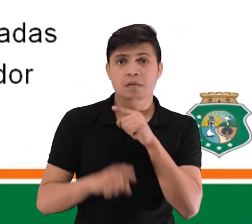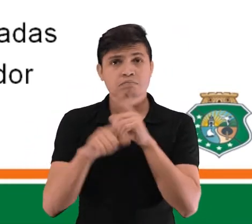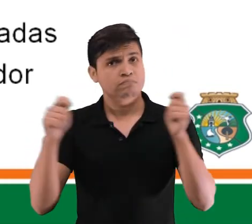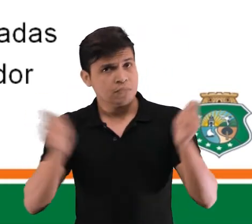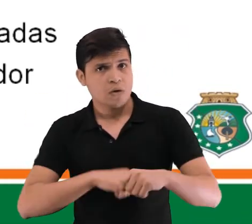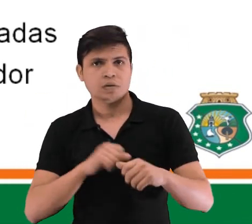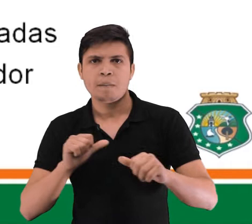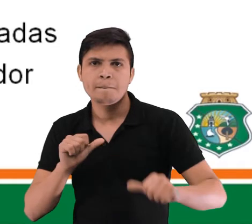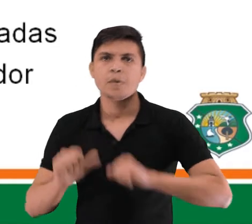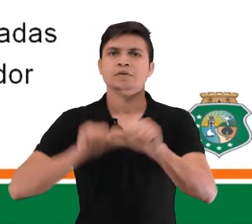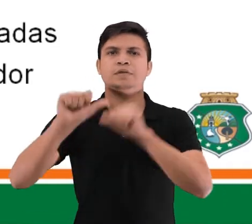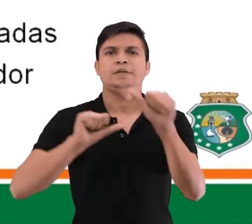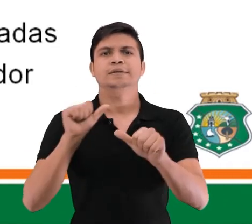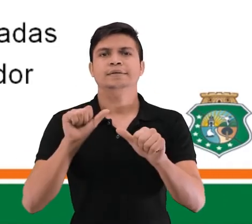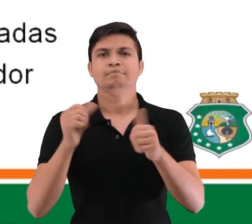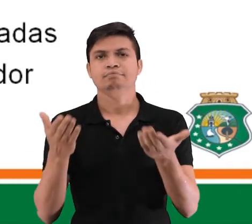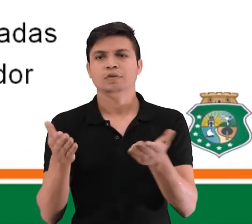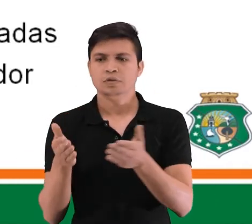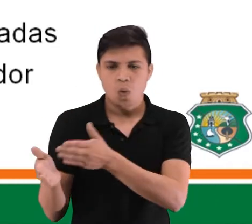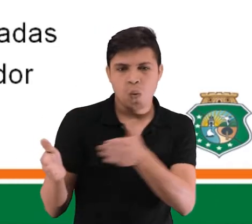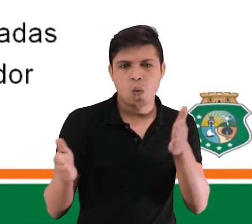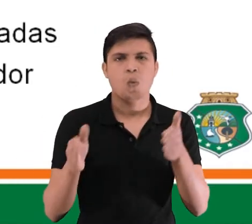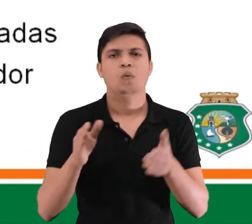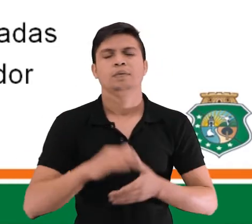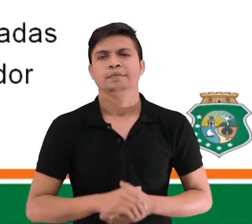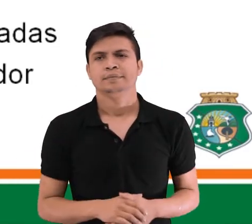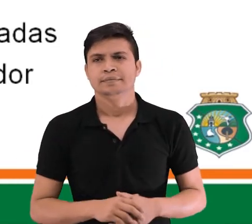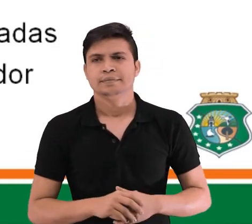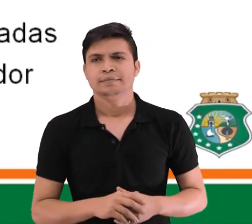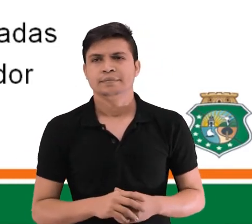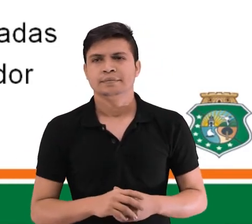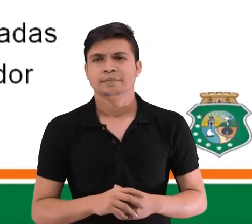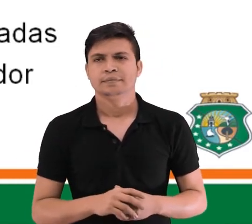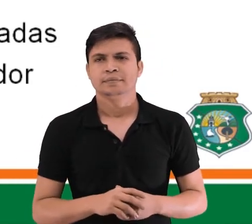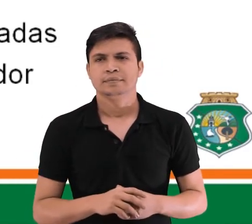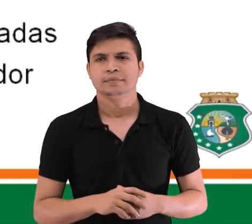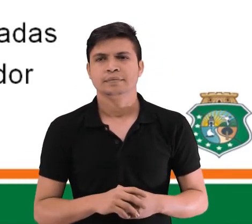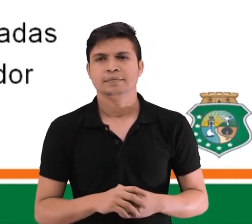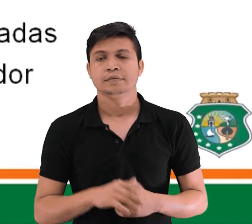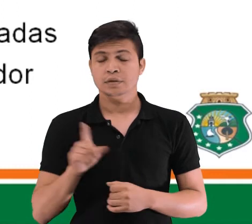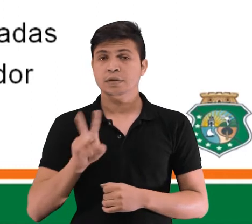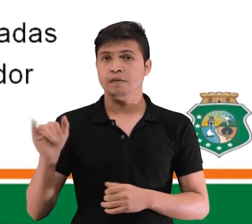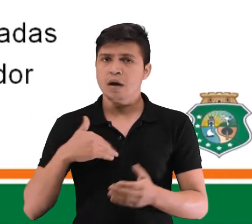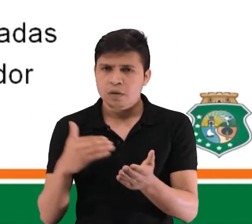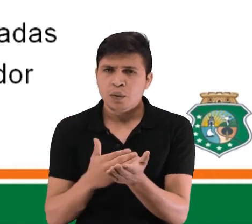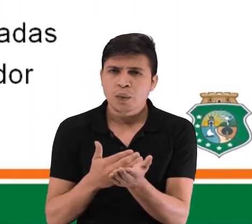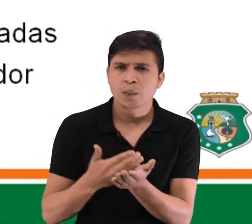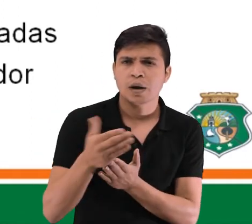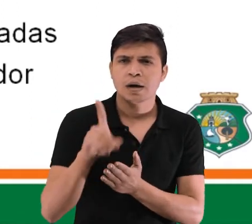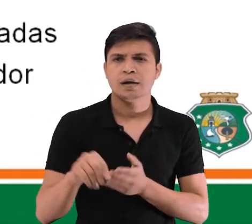modificar a sequência de boot. E ele vai tentar dar partida e inicializar esse sistema